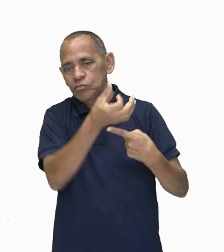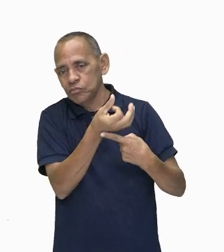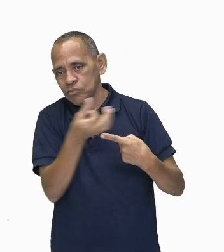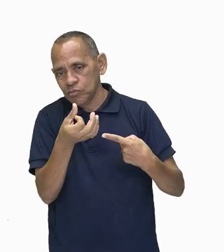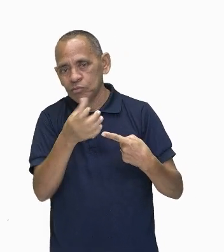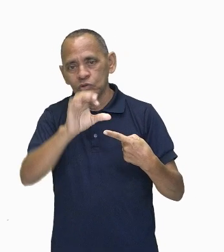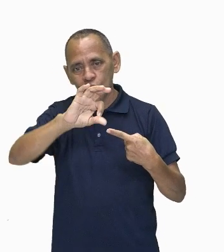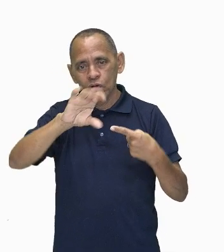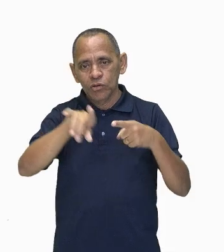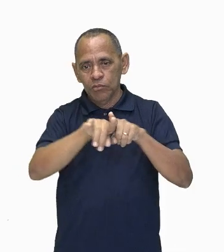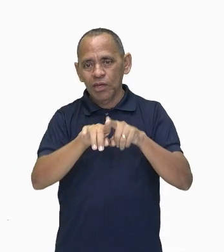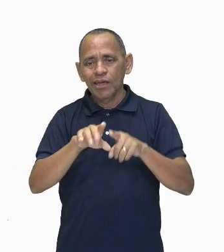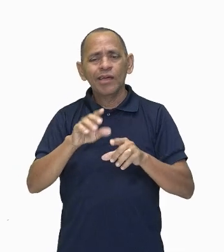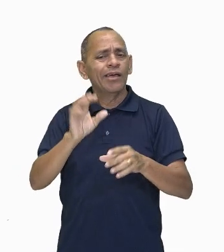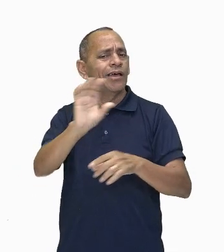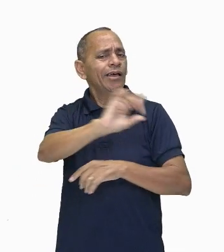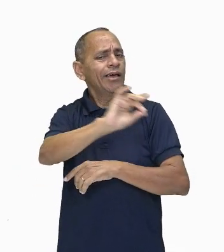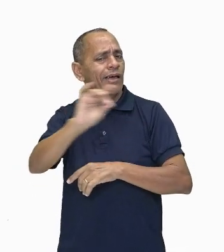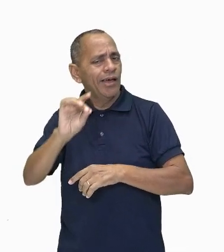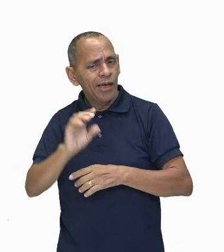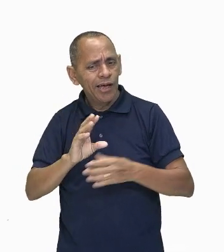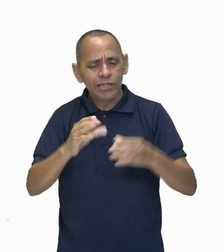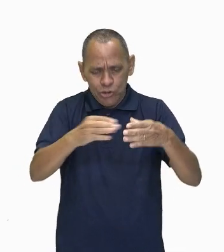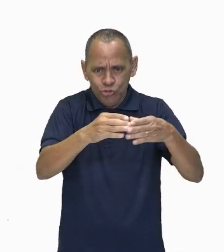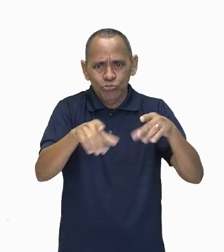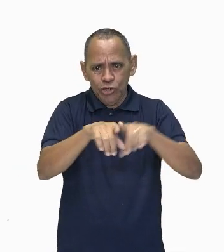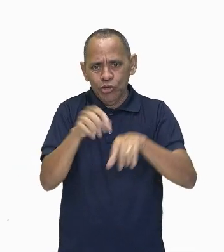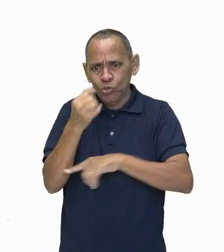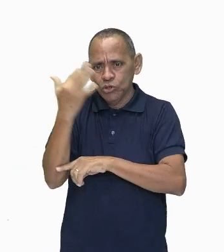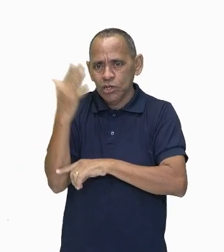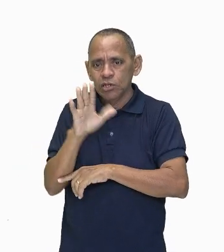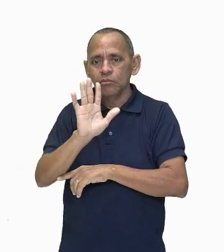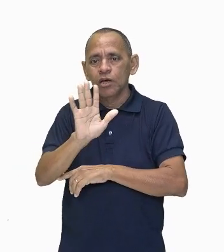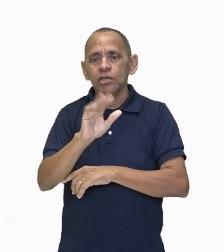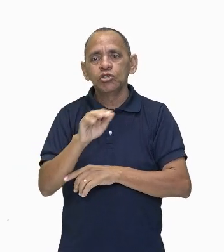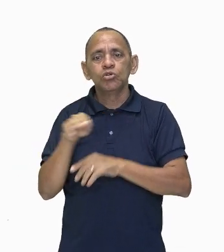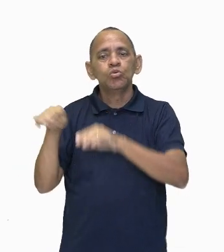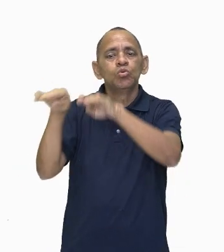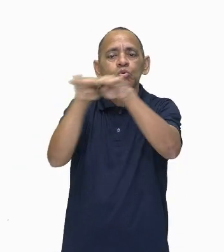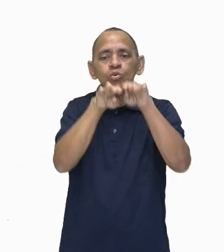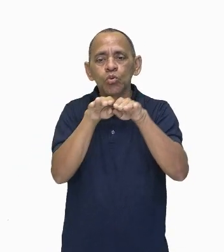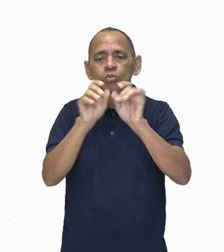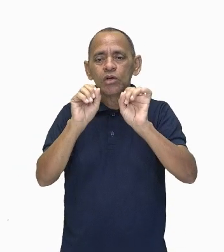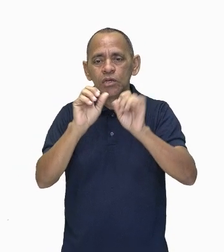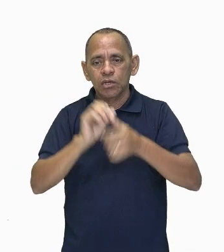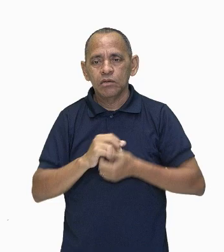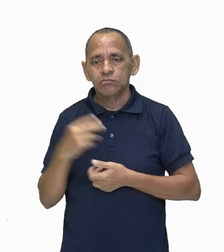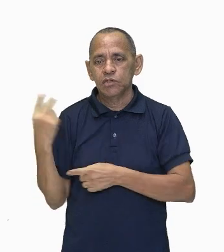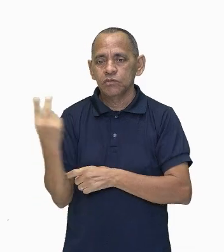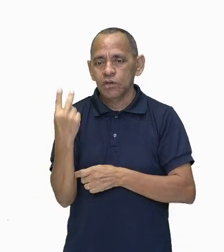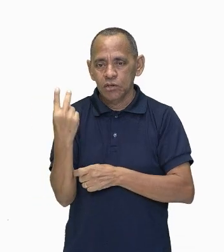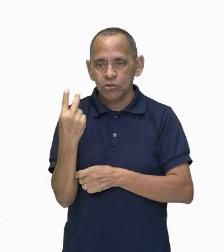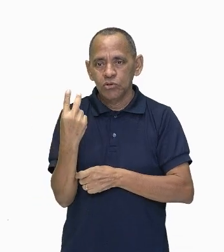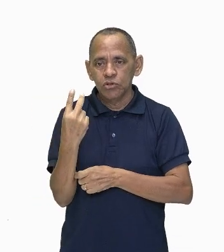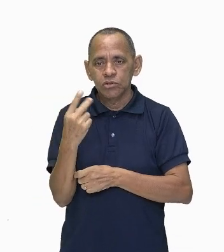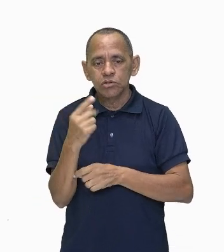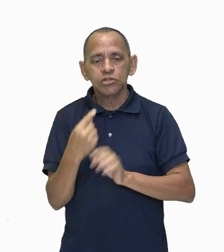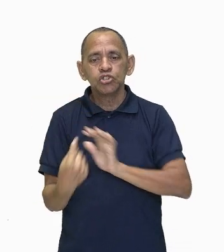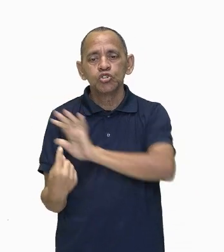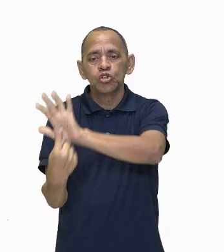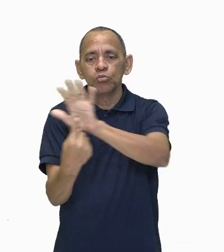1.699, né? E cada time tem a sua quantidade, tá bom? Mas o mais comum é que esses valores estejam representados